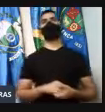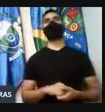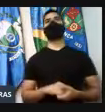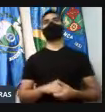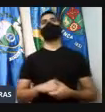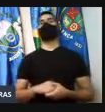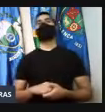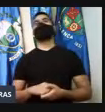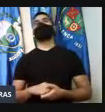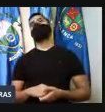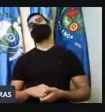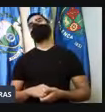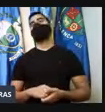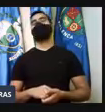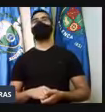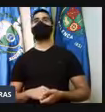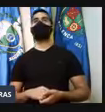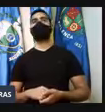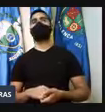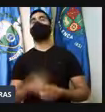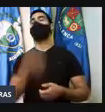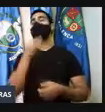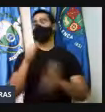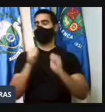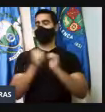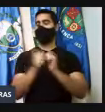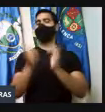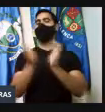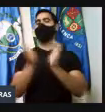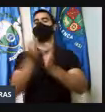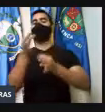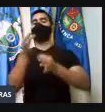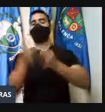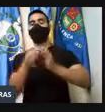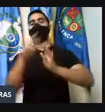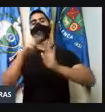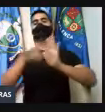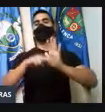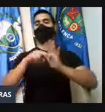8/12/2020. Parecer em conjunto da Comissão de Constituição, Justiça e Redação